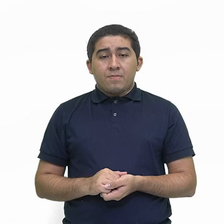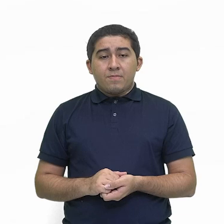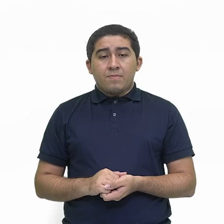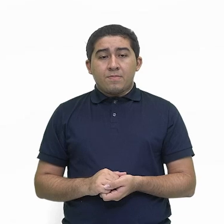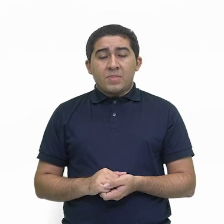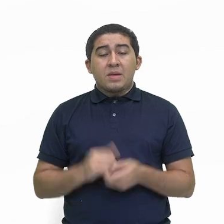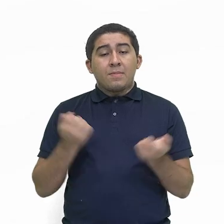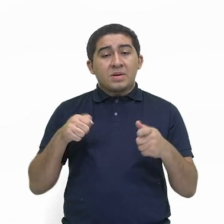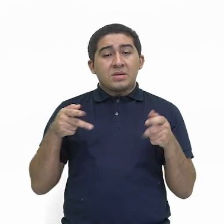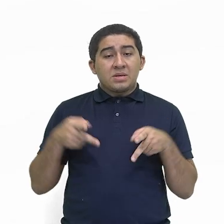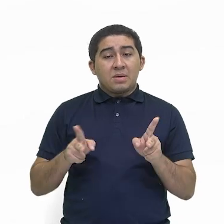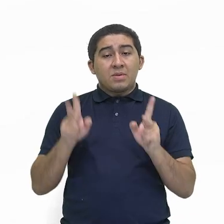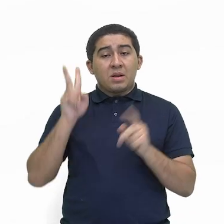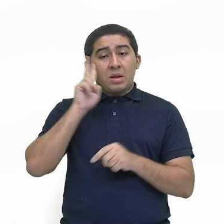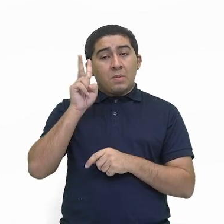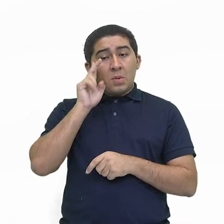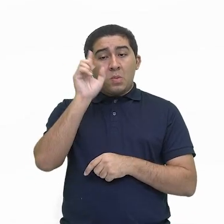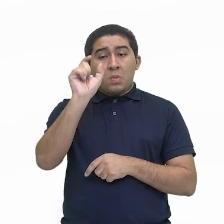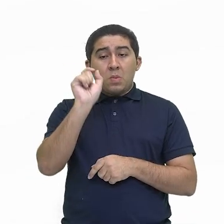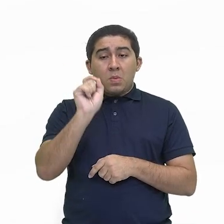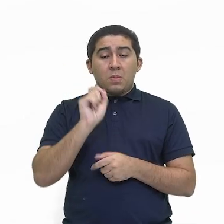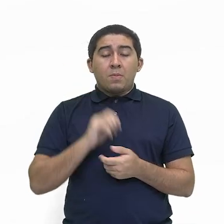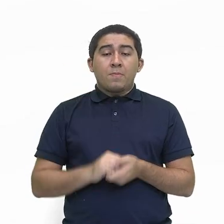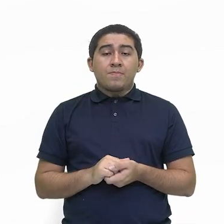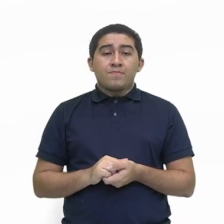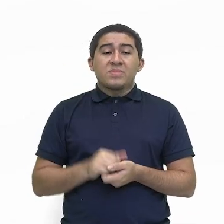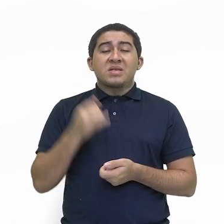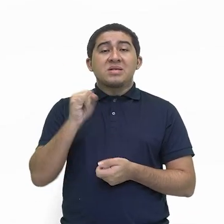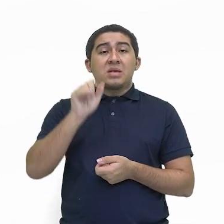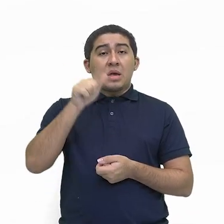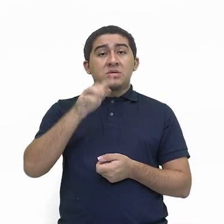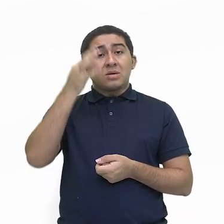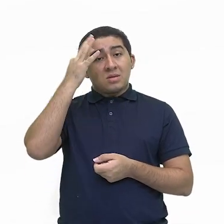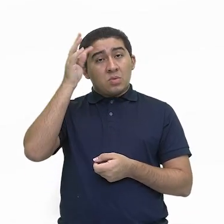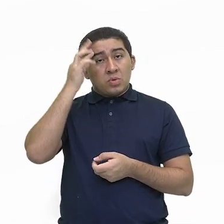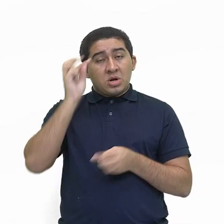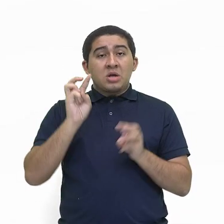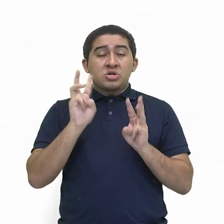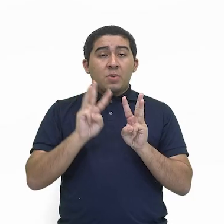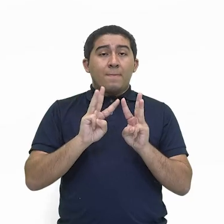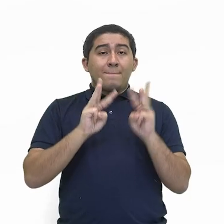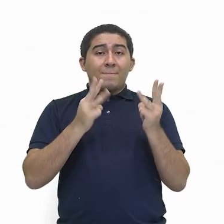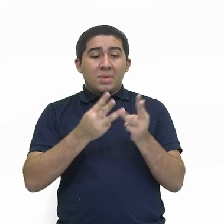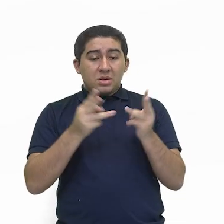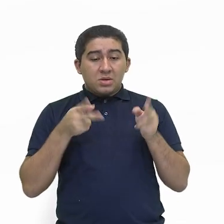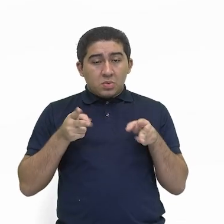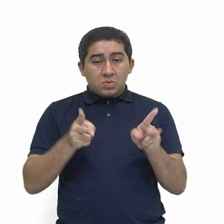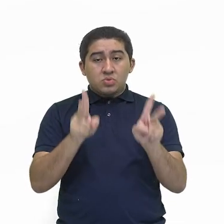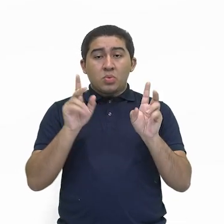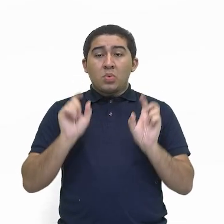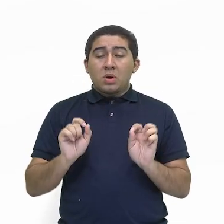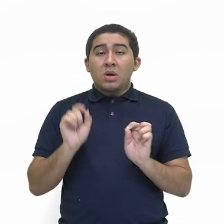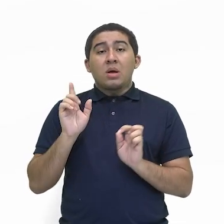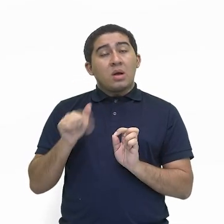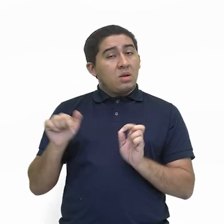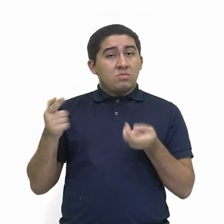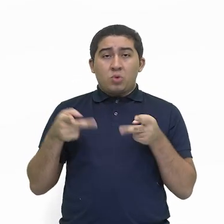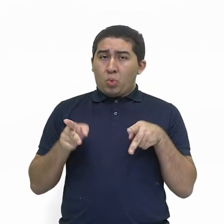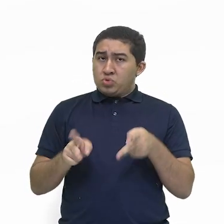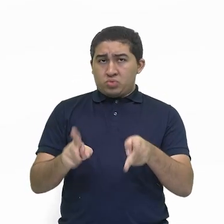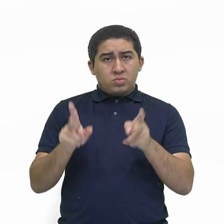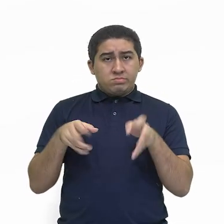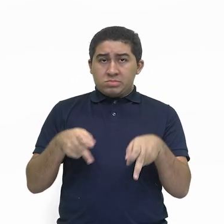que lembrar que quando se fala da lei da conservação de massa, significa dizer que a massa